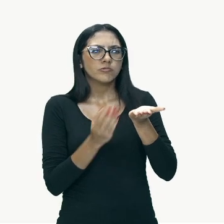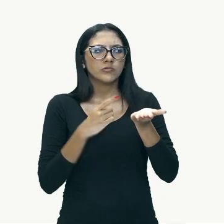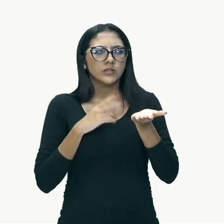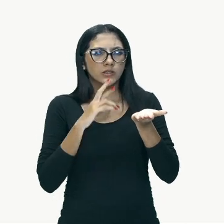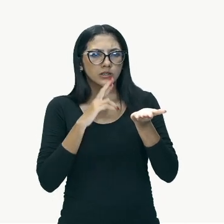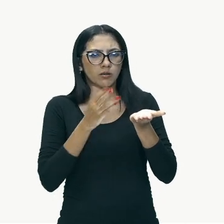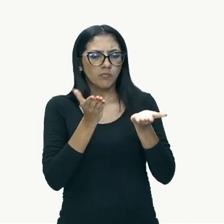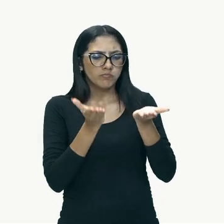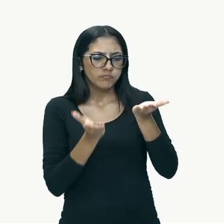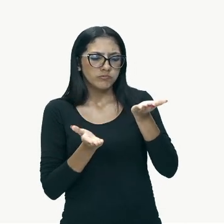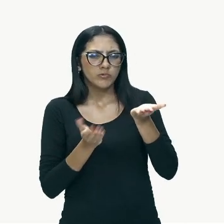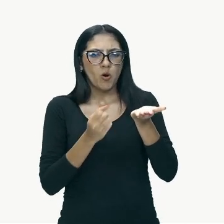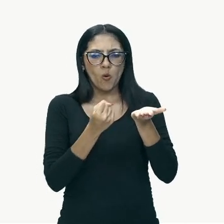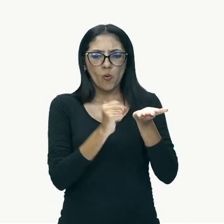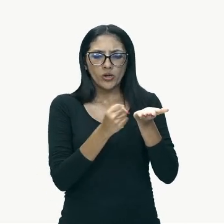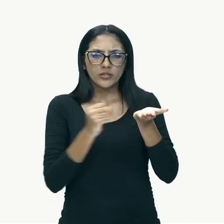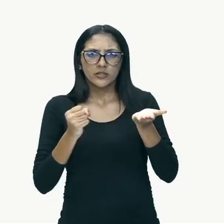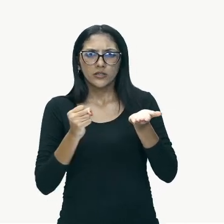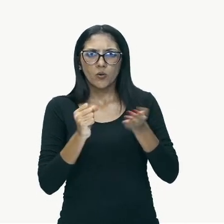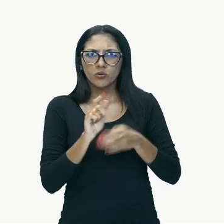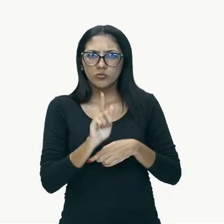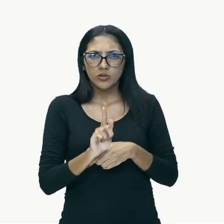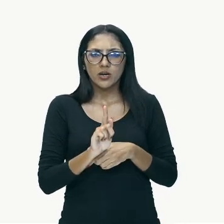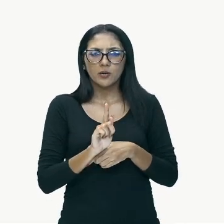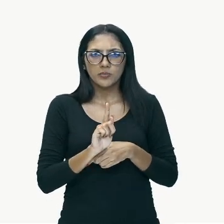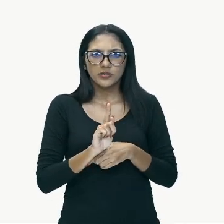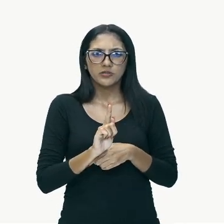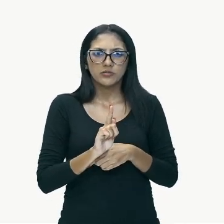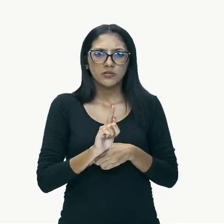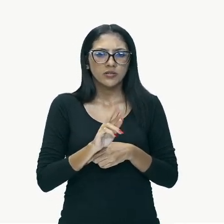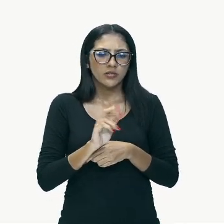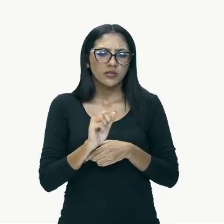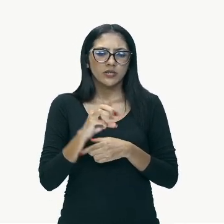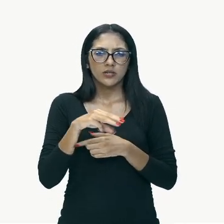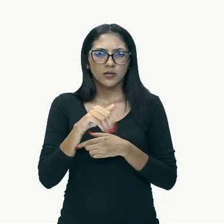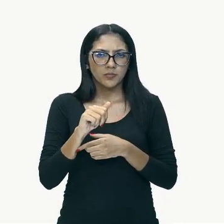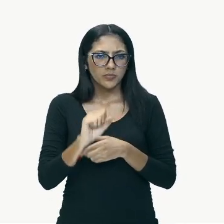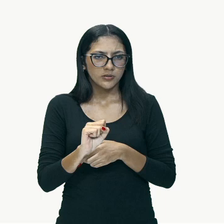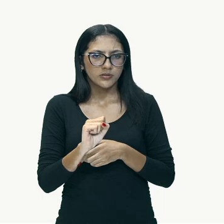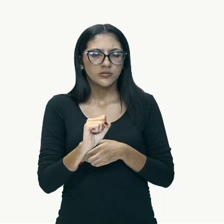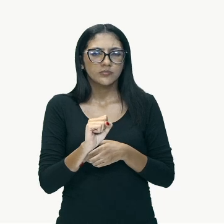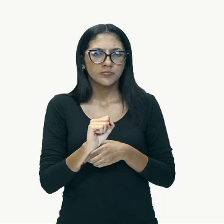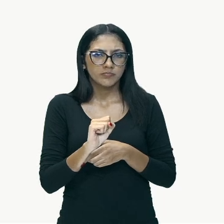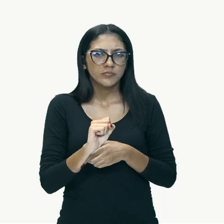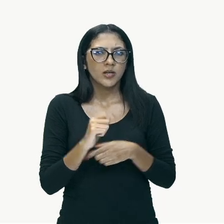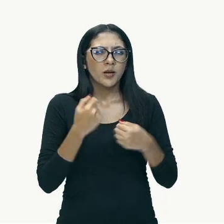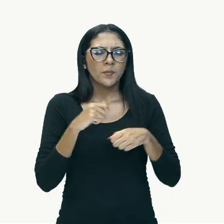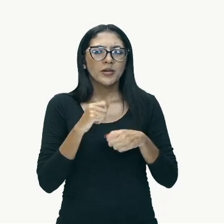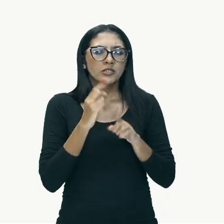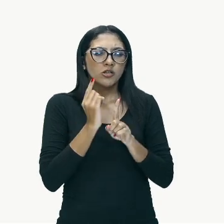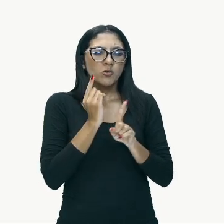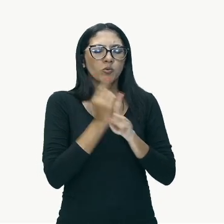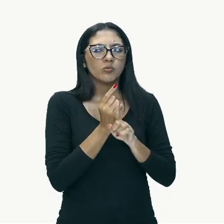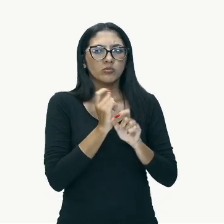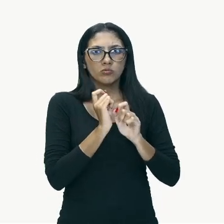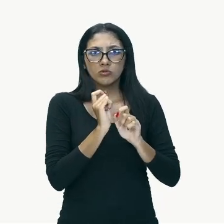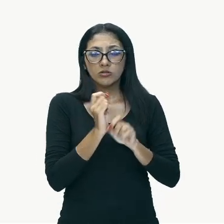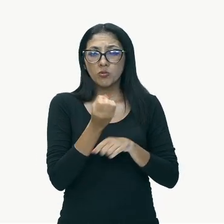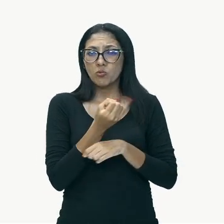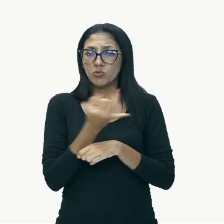88 gramas, tá? Então, nesse caso aqui, o que ele quer é a quantidade de